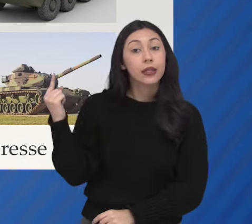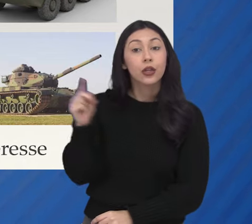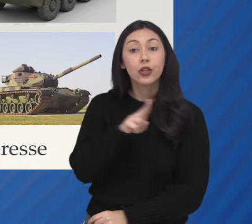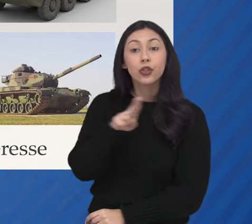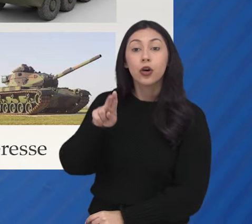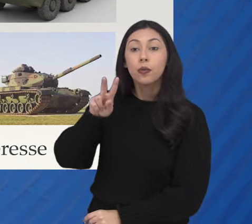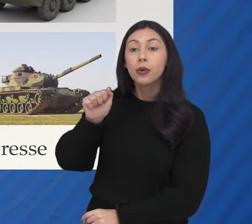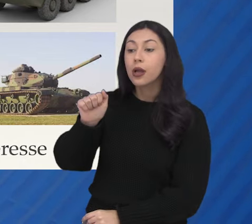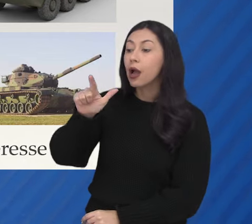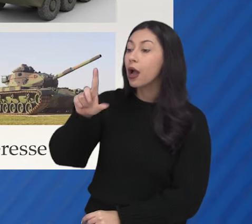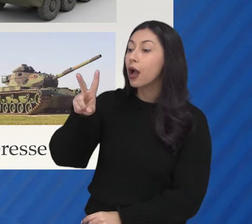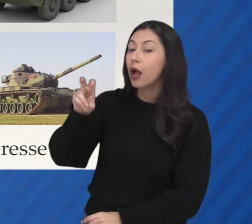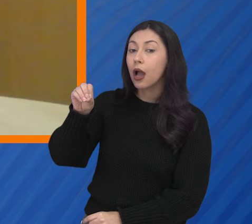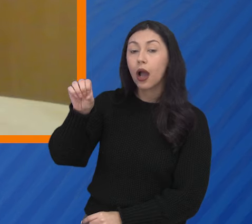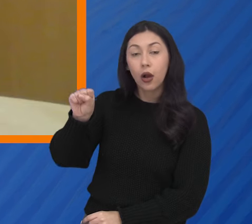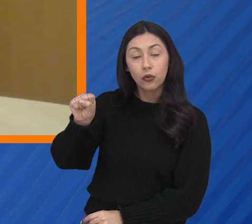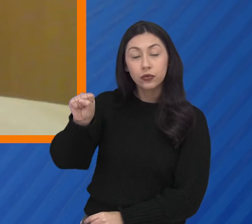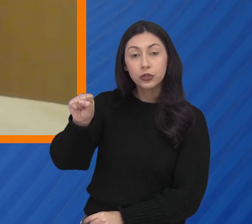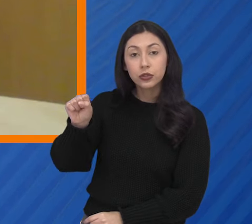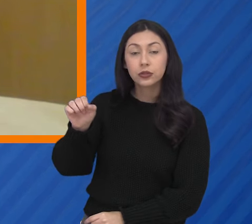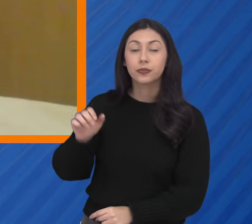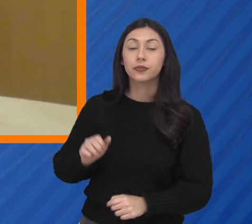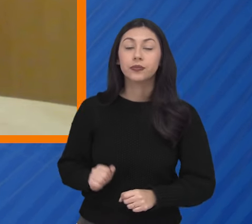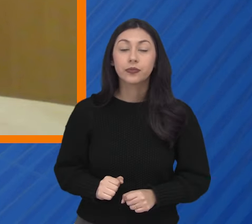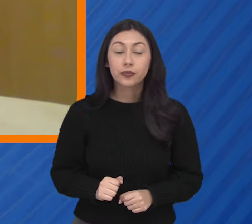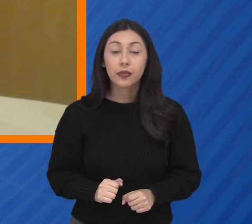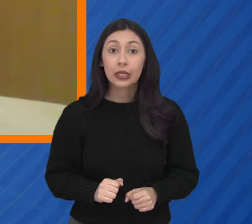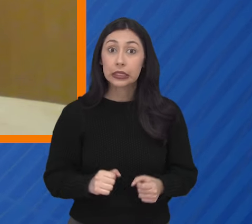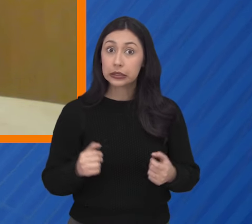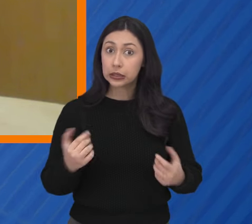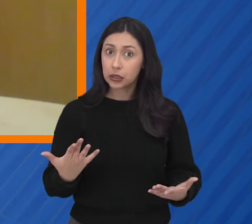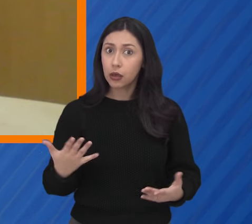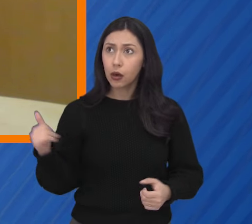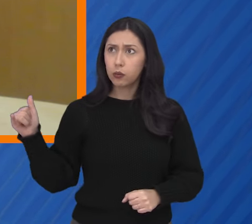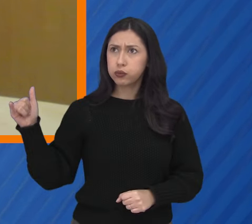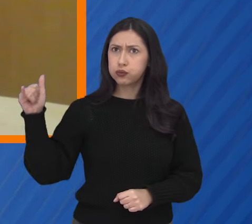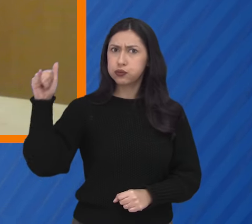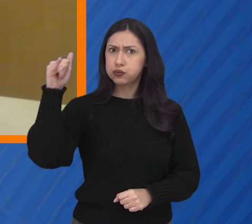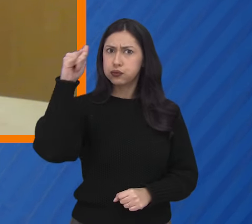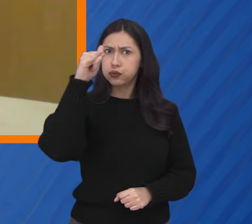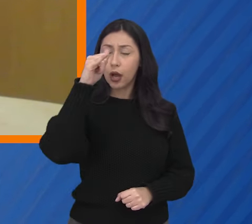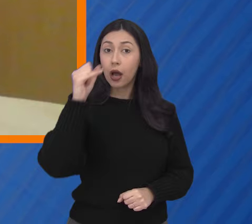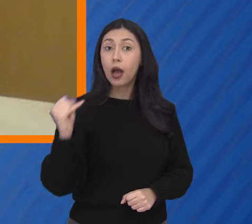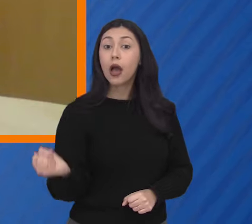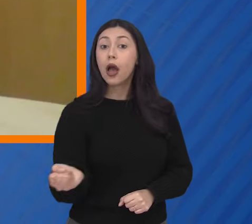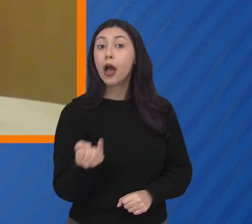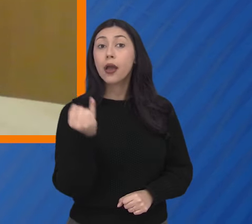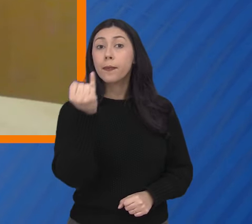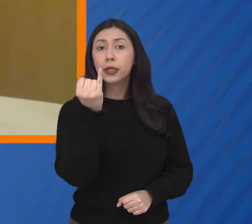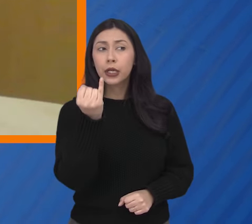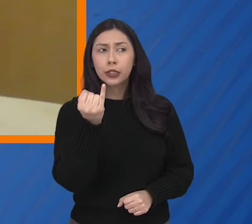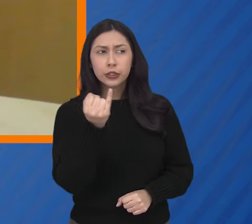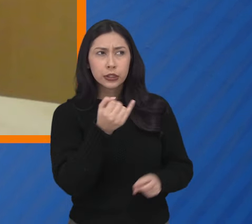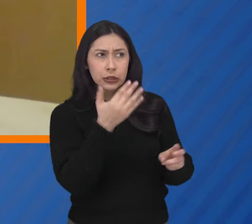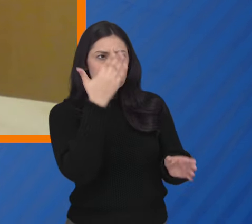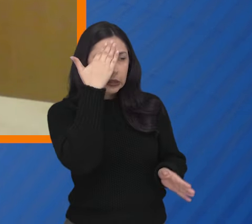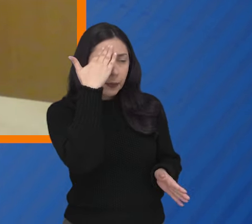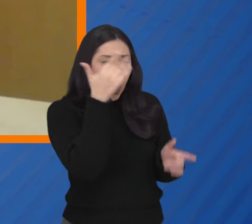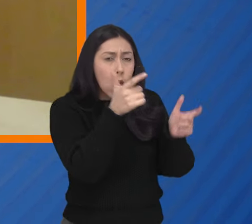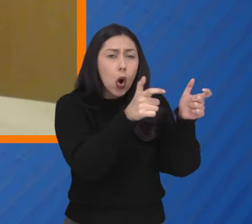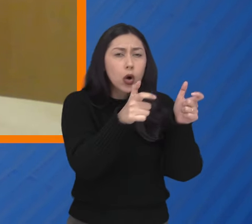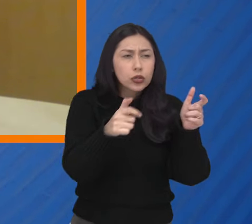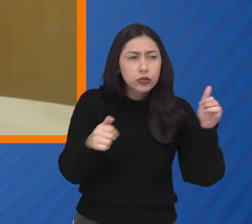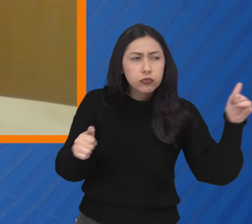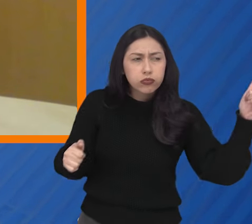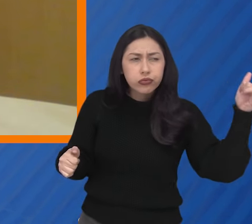alvos não colaborativos paraa força aérea é muito importante saber onde tá uma bater antiaérea inimiga